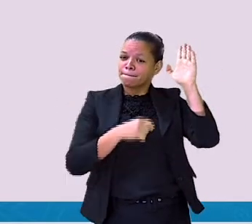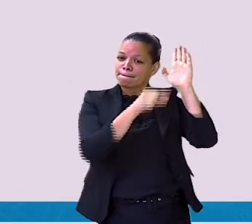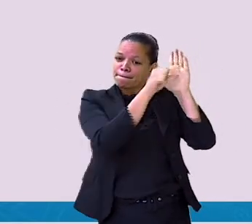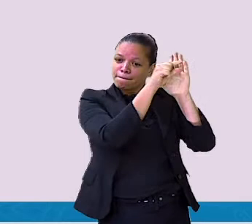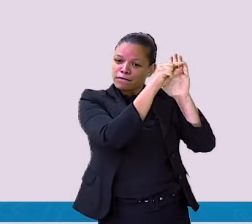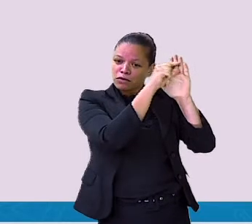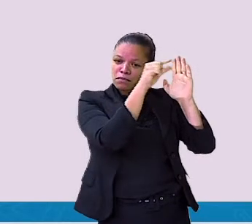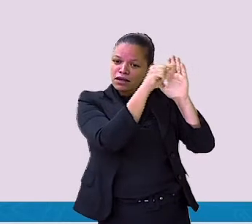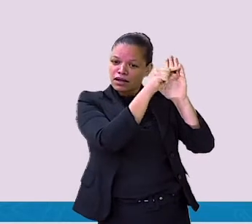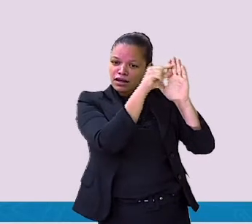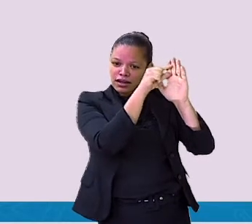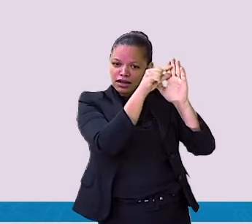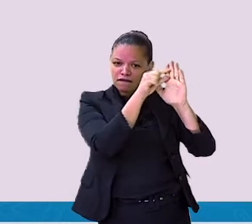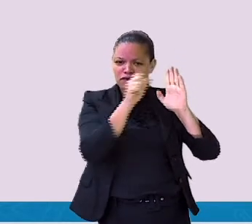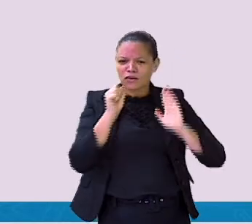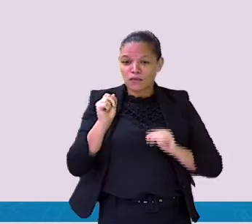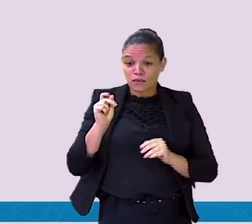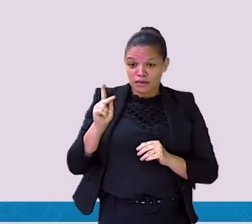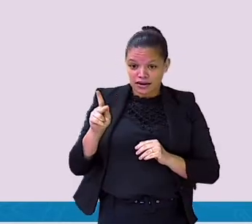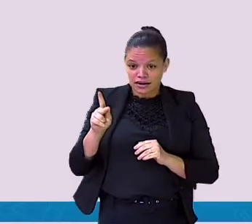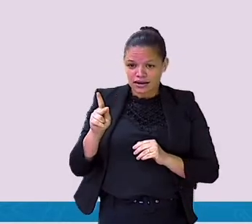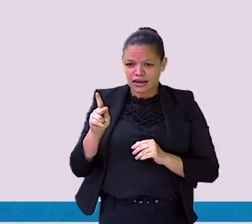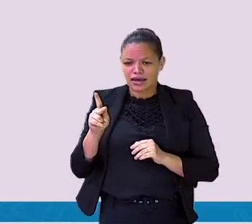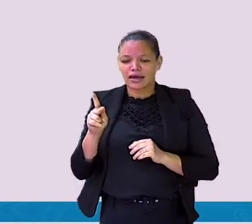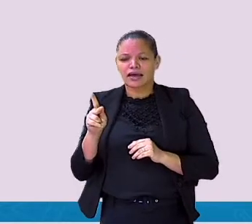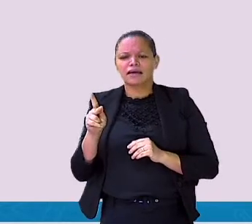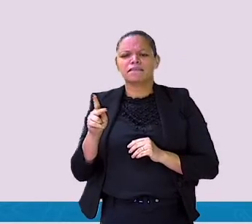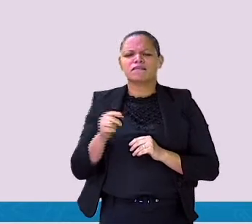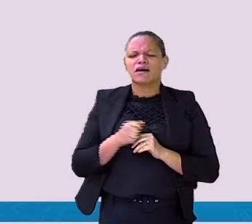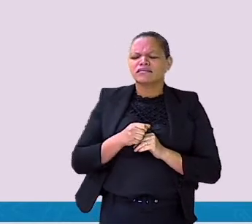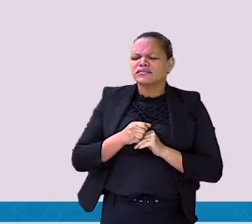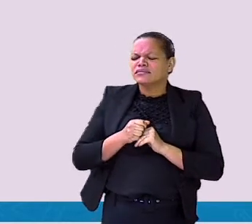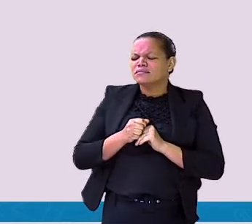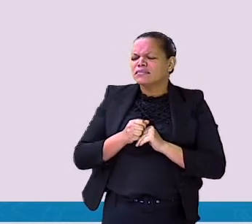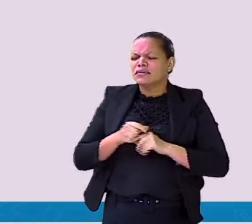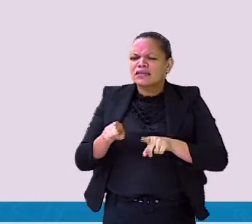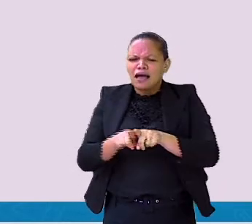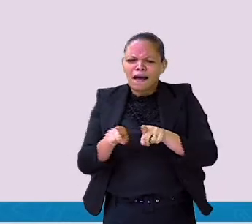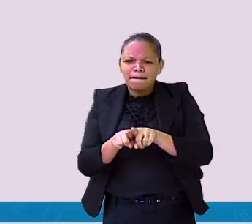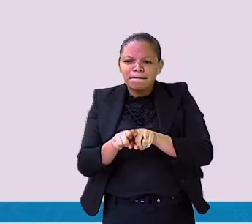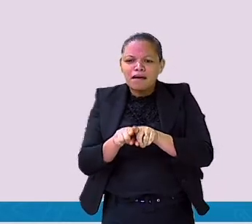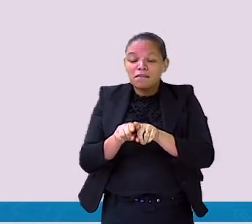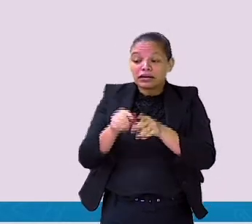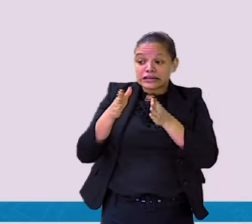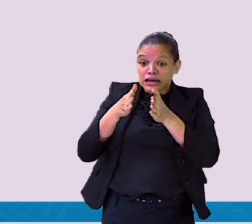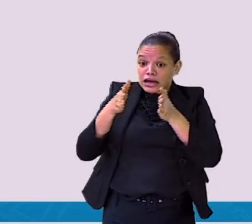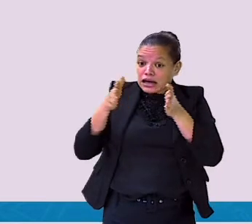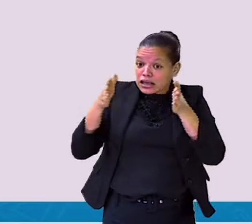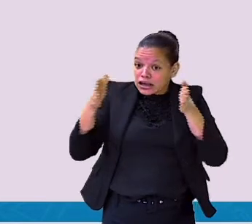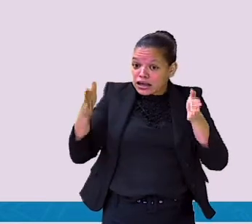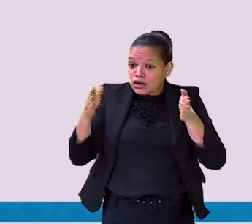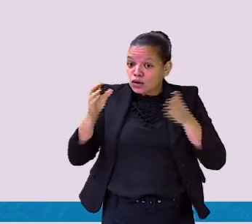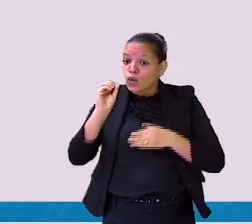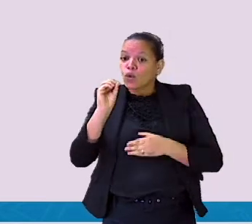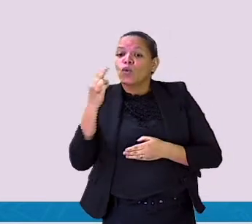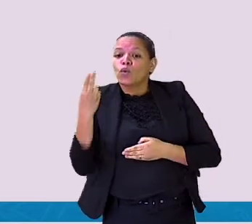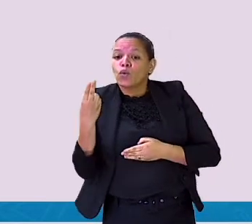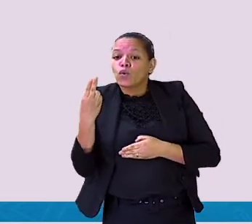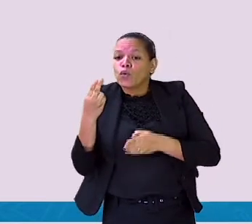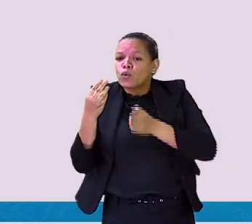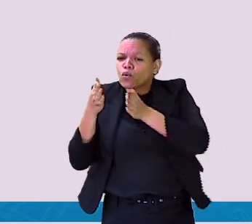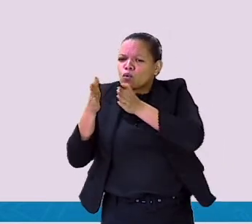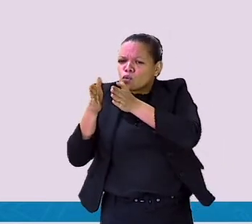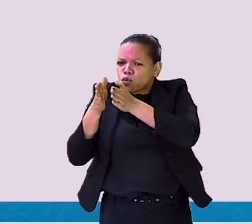de um texto podem ser longos ou curtos e normalmente são divididos de acordo com a